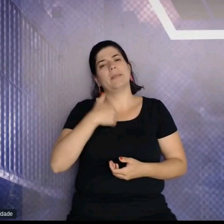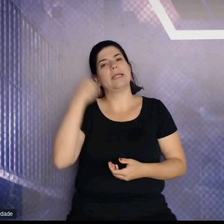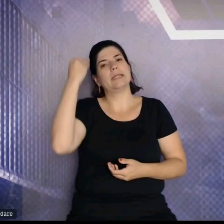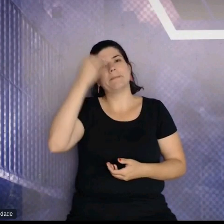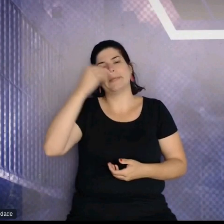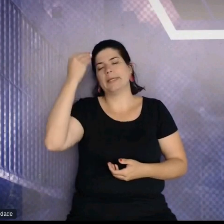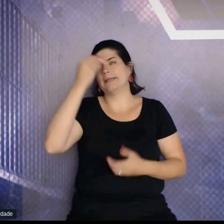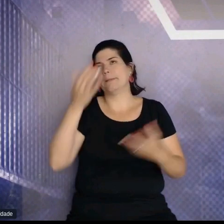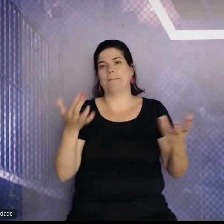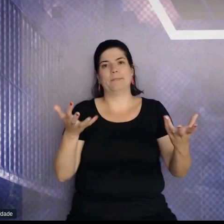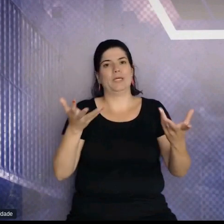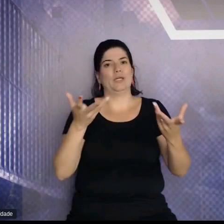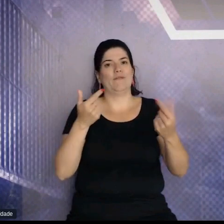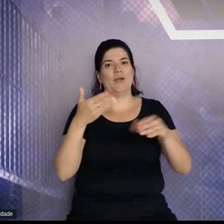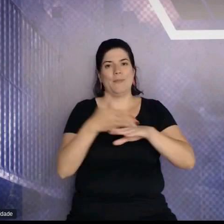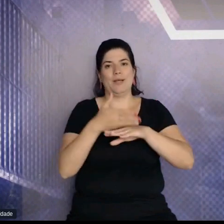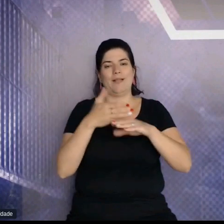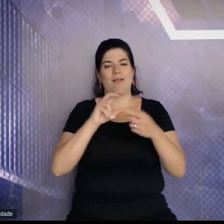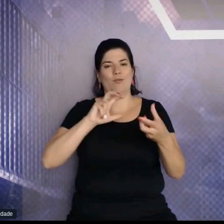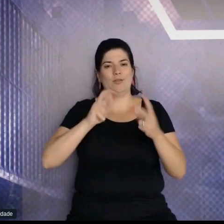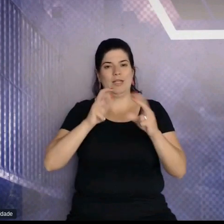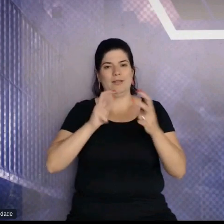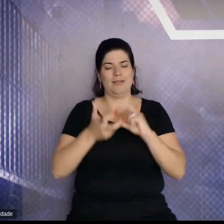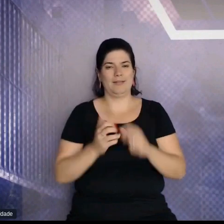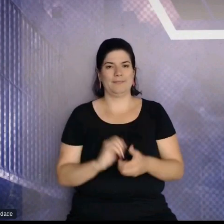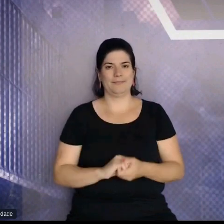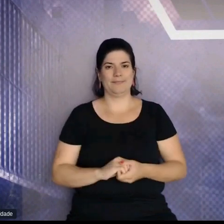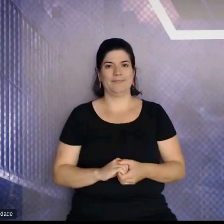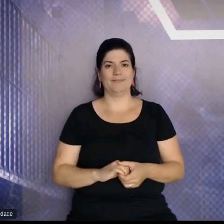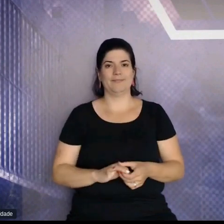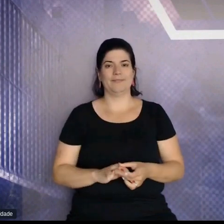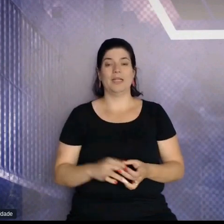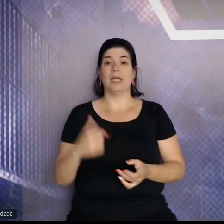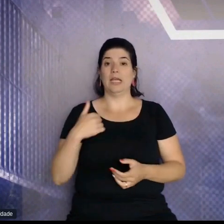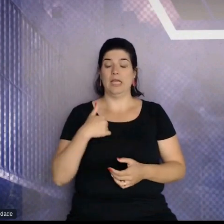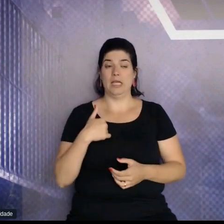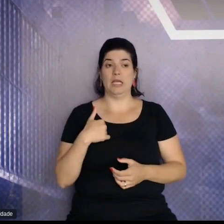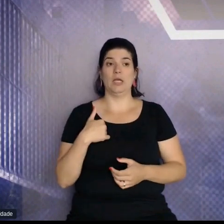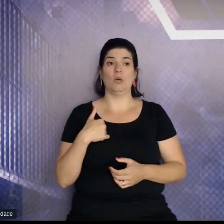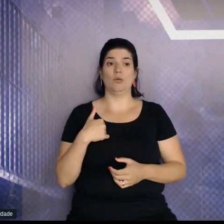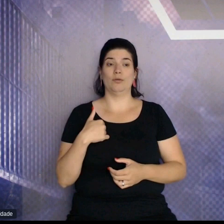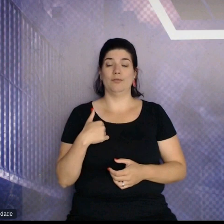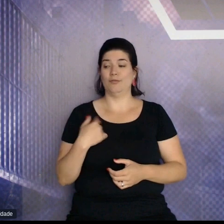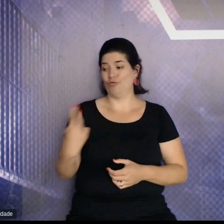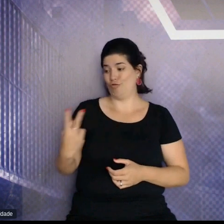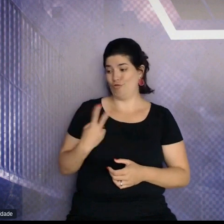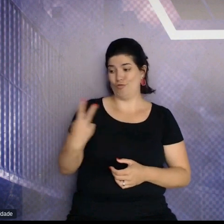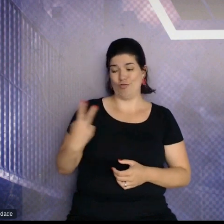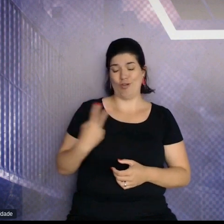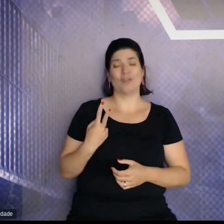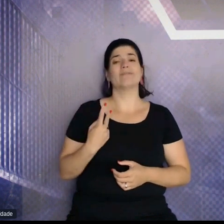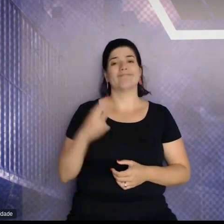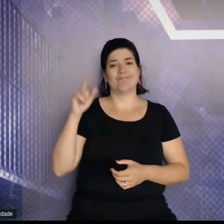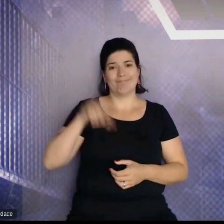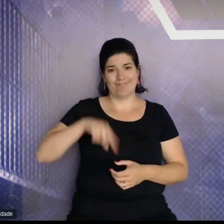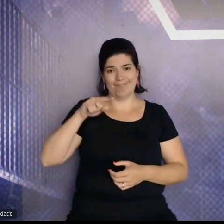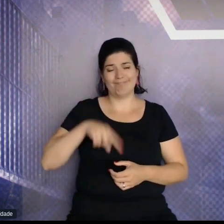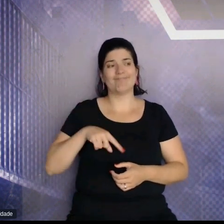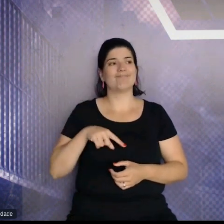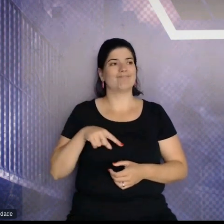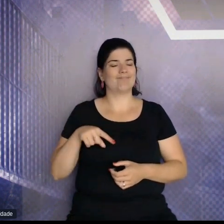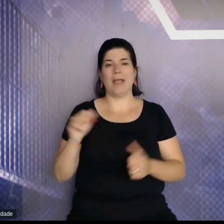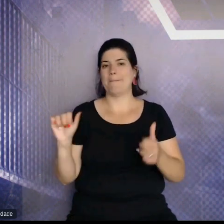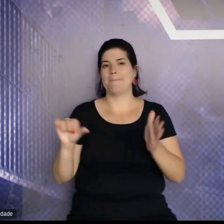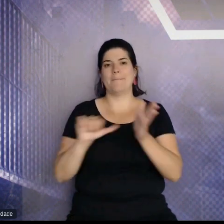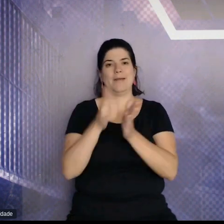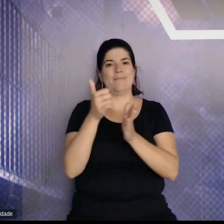experiência muito incrível participar do TDC. Eu e Giovanni aqui, Giovanni e eu somos a primeira